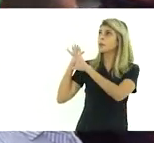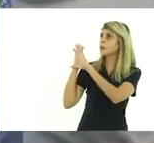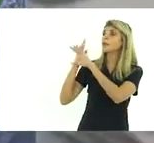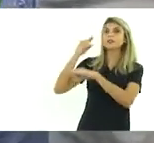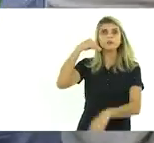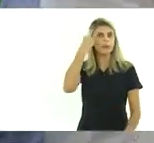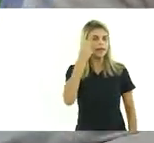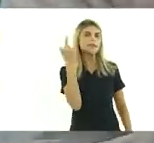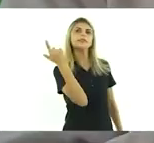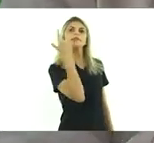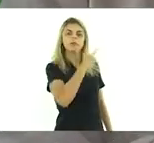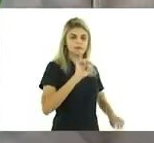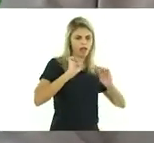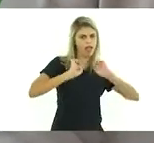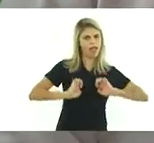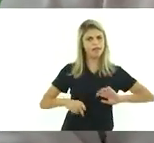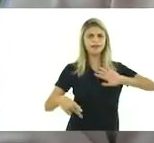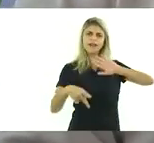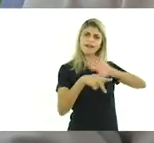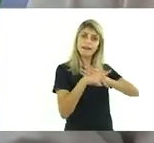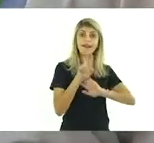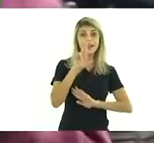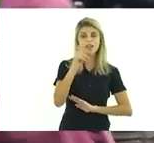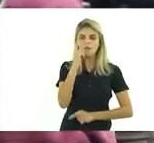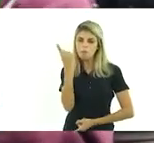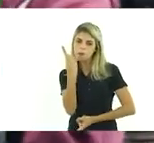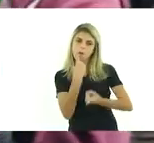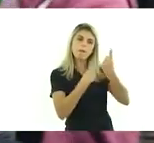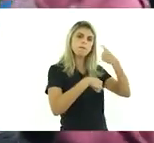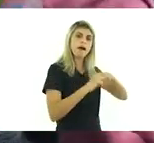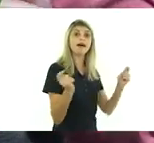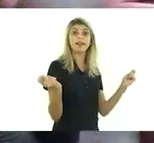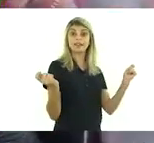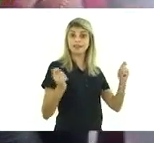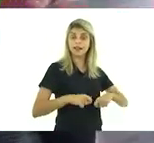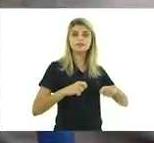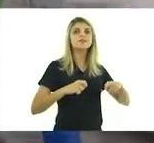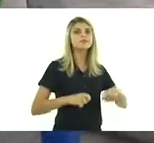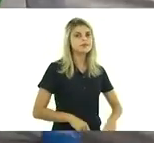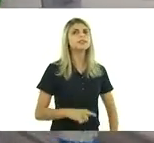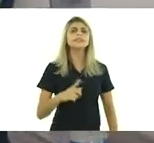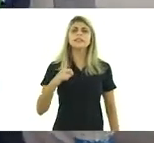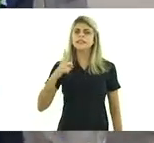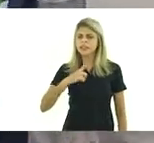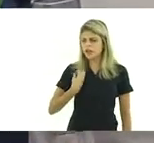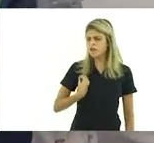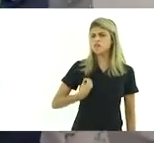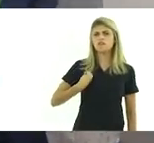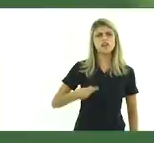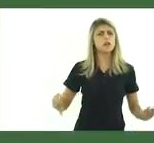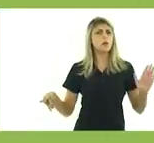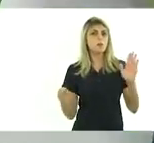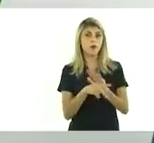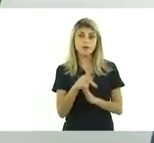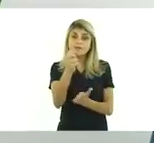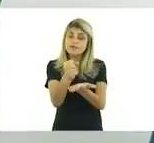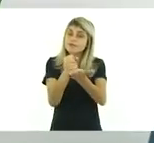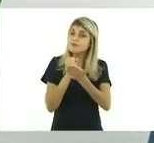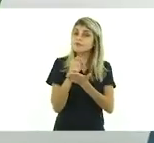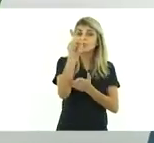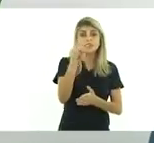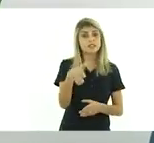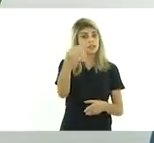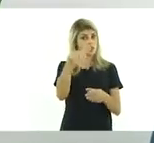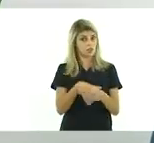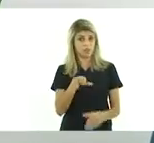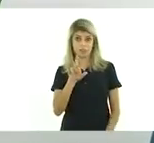Traz a bagagem moral e coragem pra botar o Estado da vez no lugar. Tem experiência. Conto